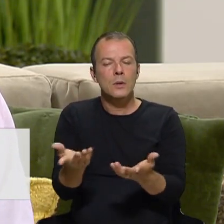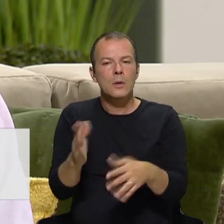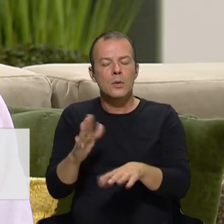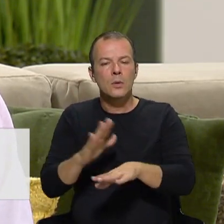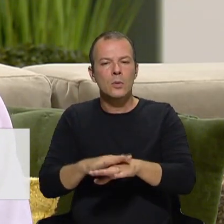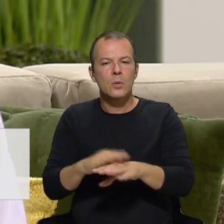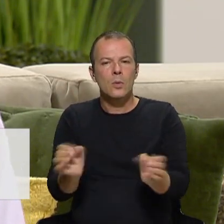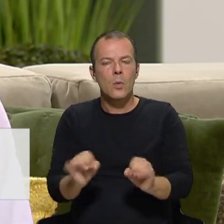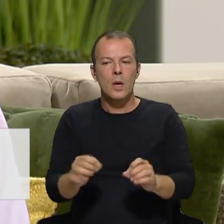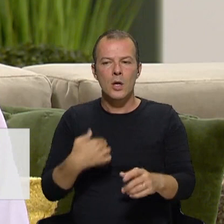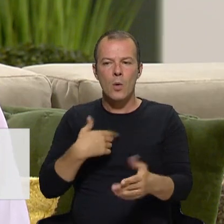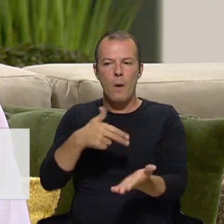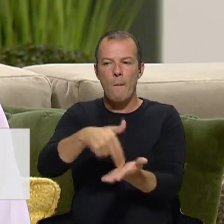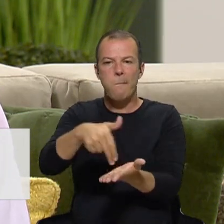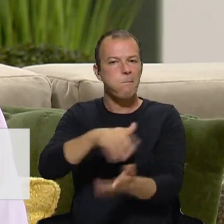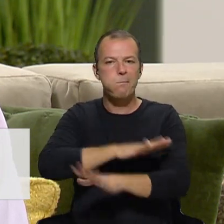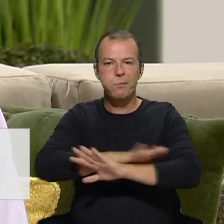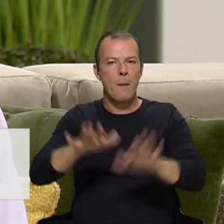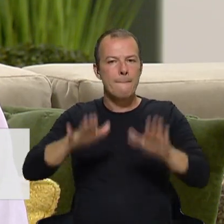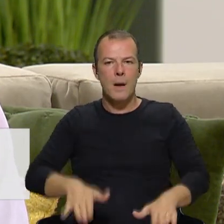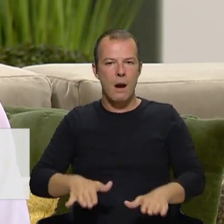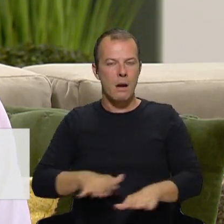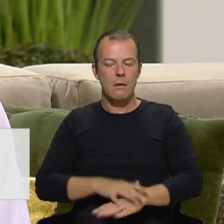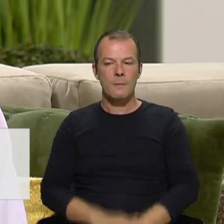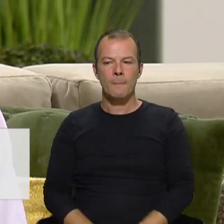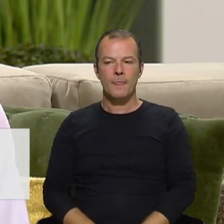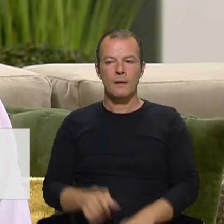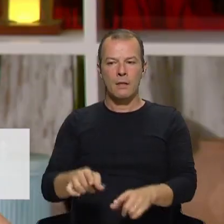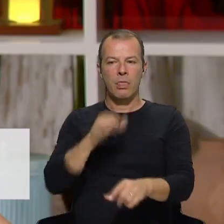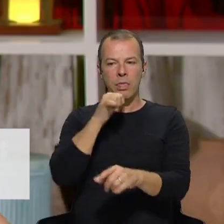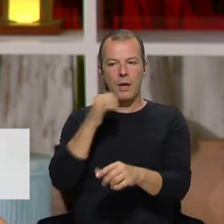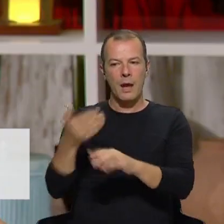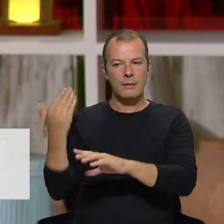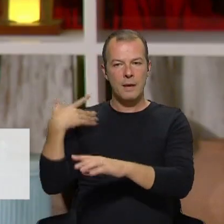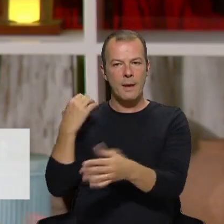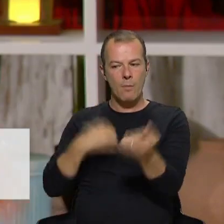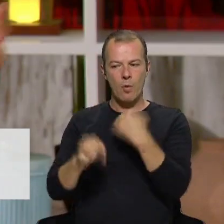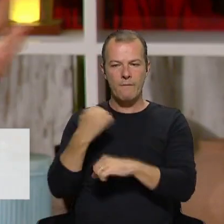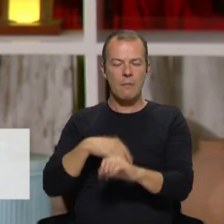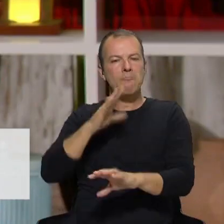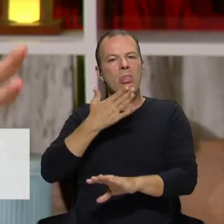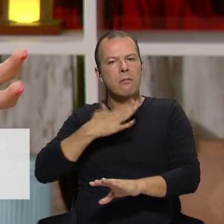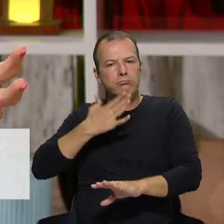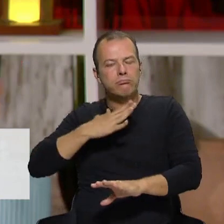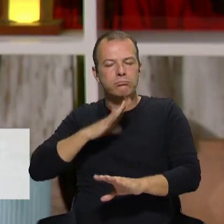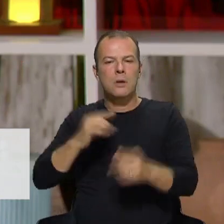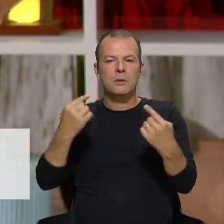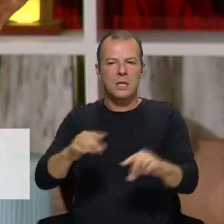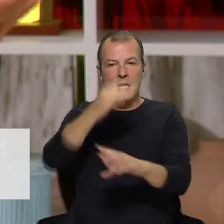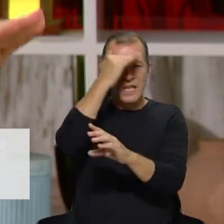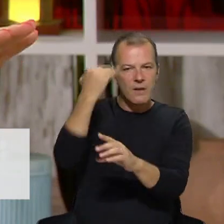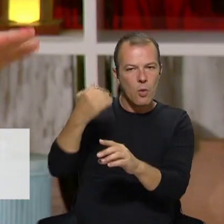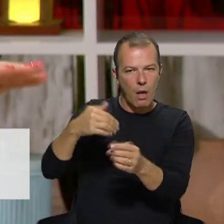eu deixei de andar. Ou seja, tu movimentavas-te minimamente bem. Sim. Tinhas algumas dificuldades de locomoção,